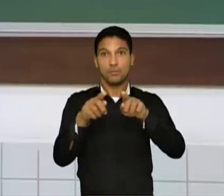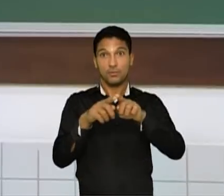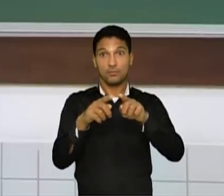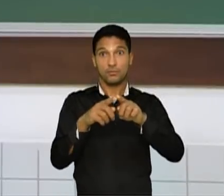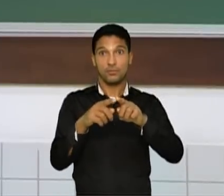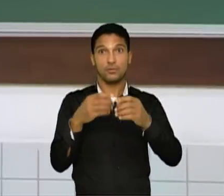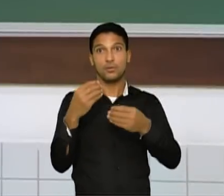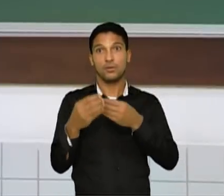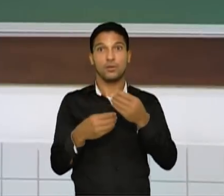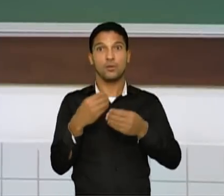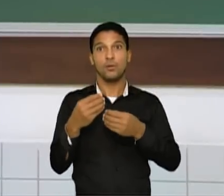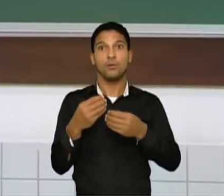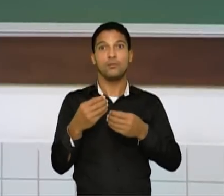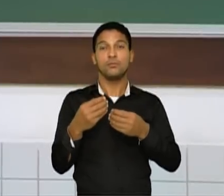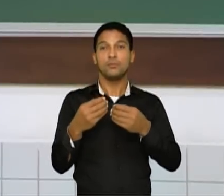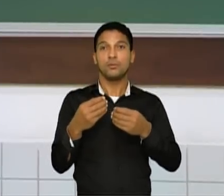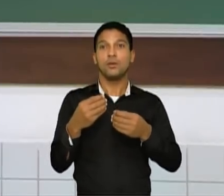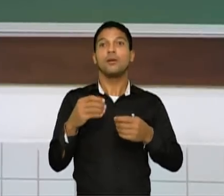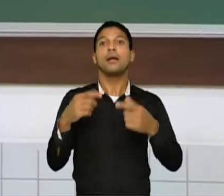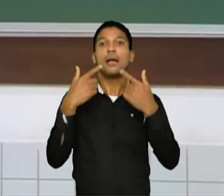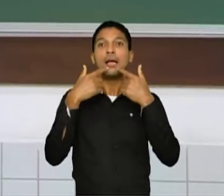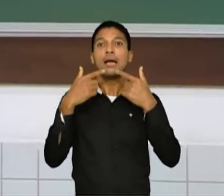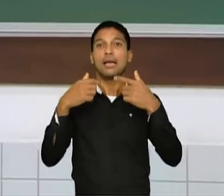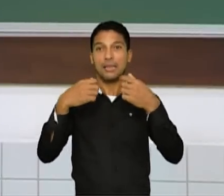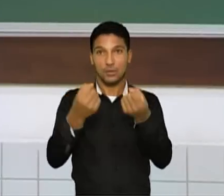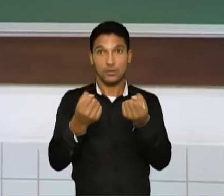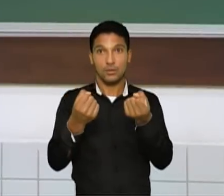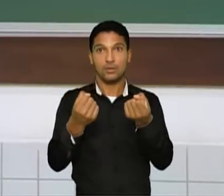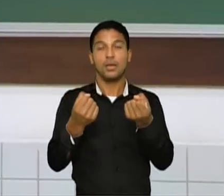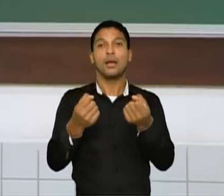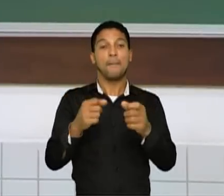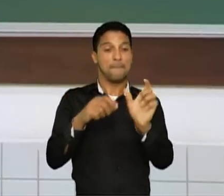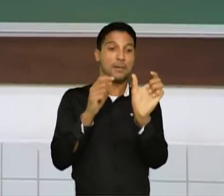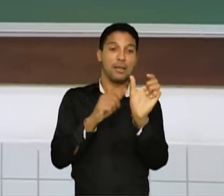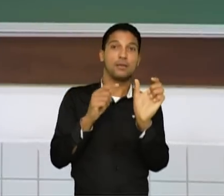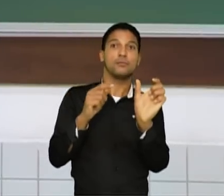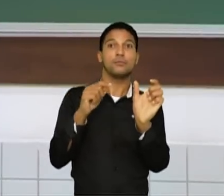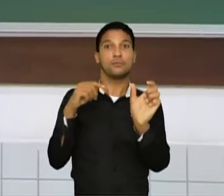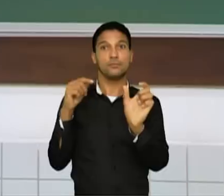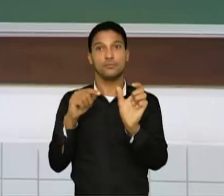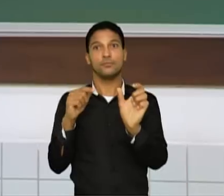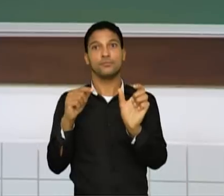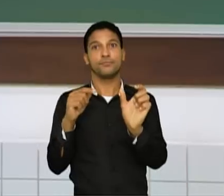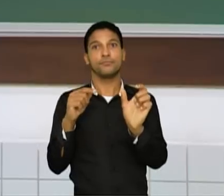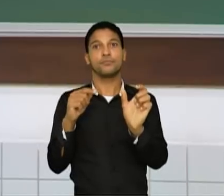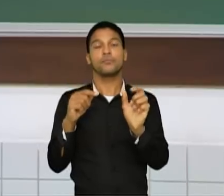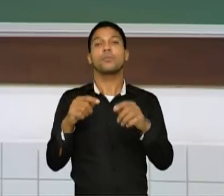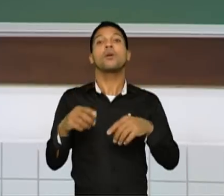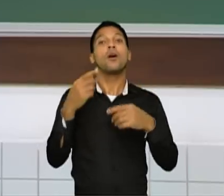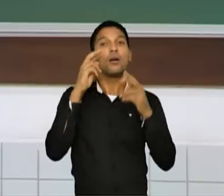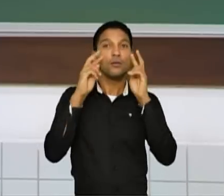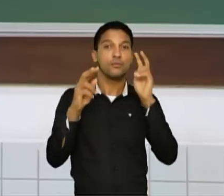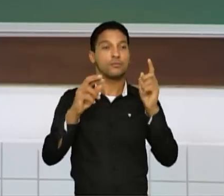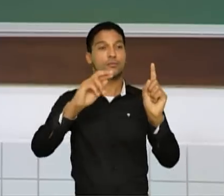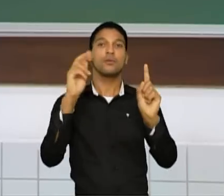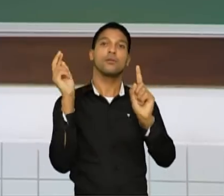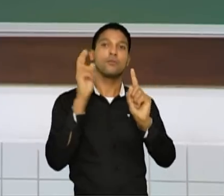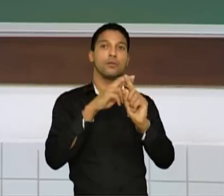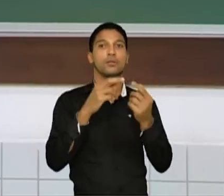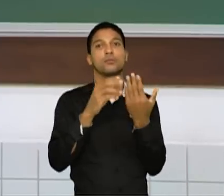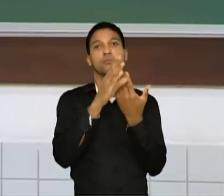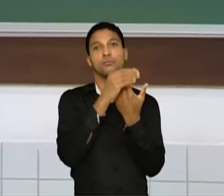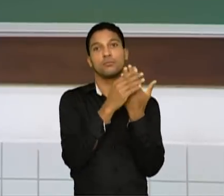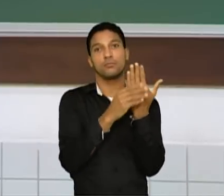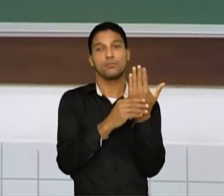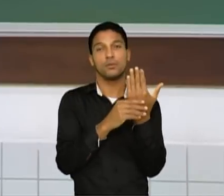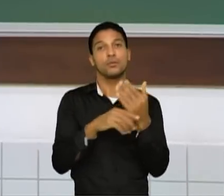aí o nosso repertório linguístico. Seguem aqui as referências para aprofundamento nos estudos, né,